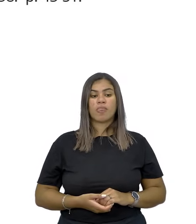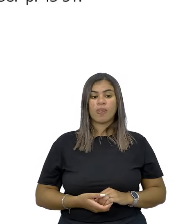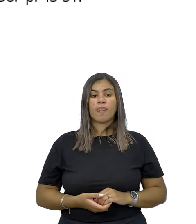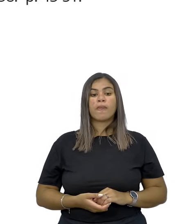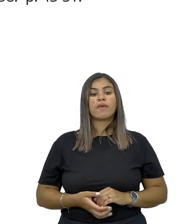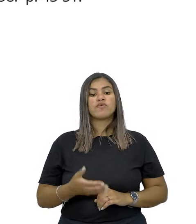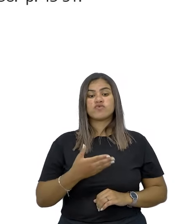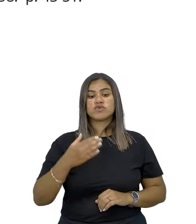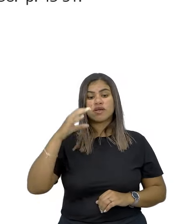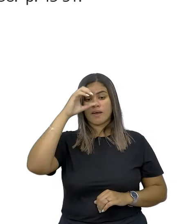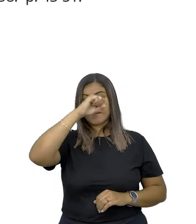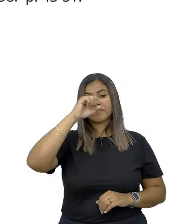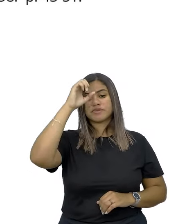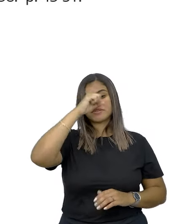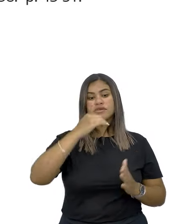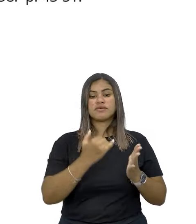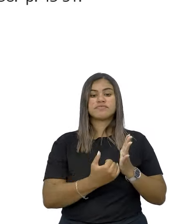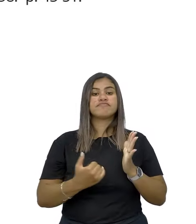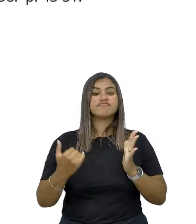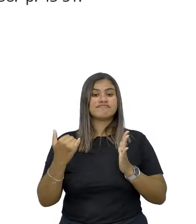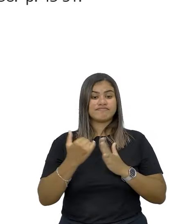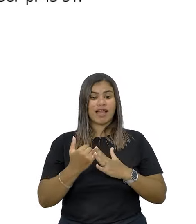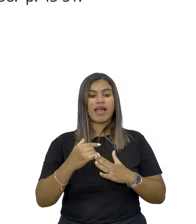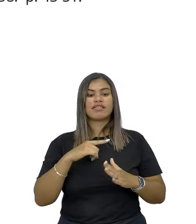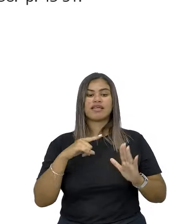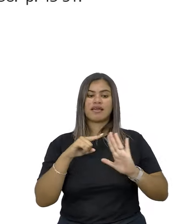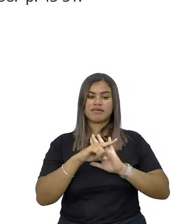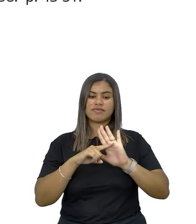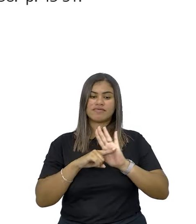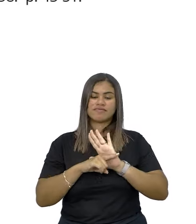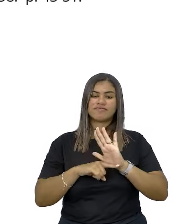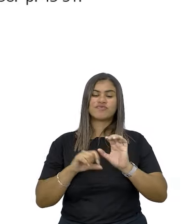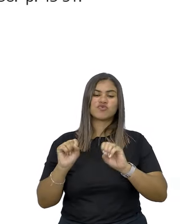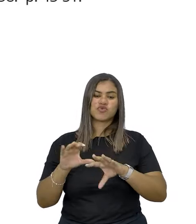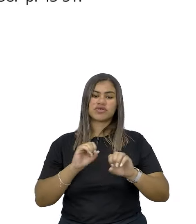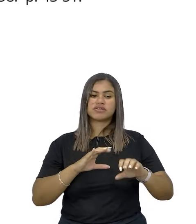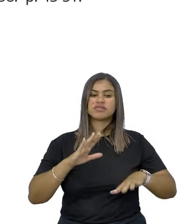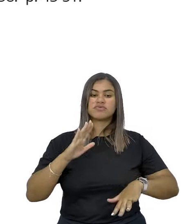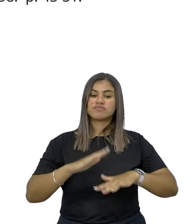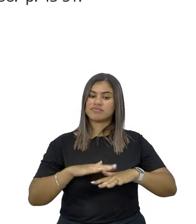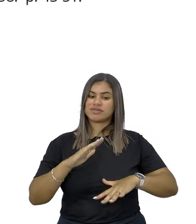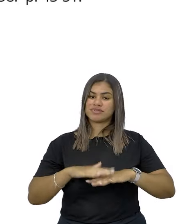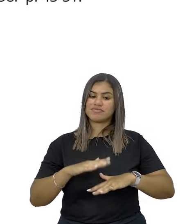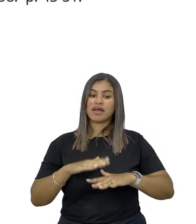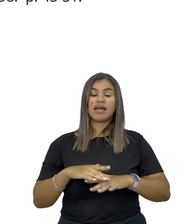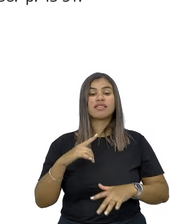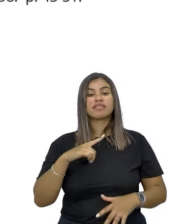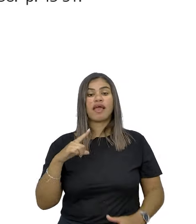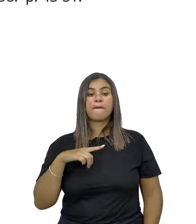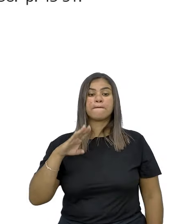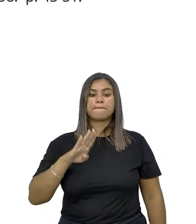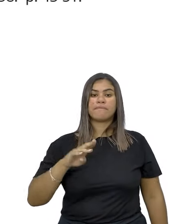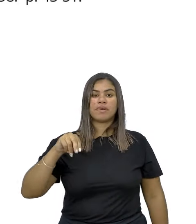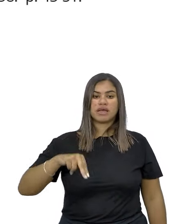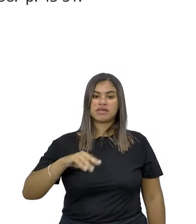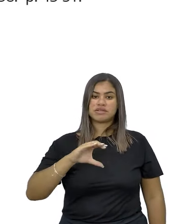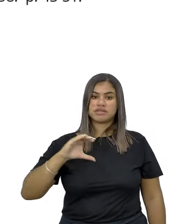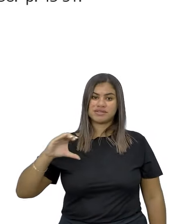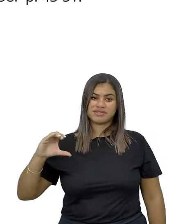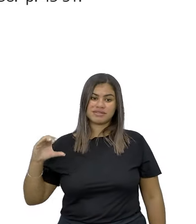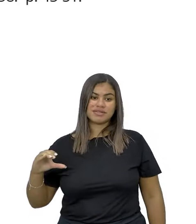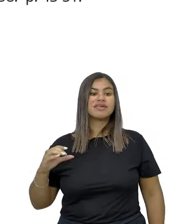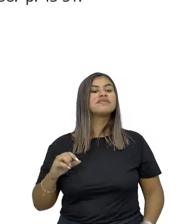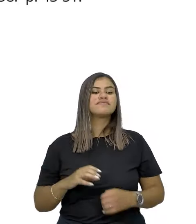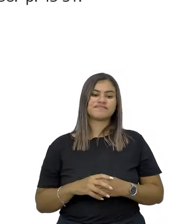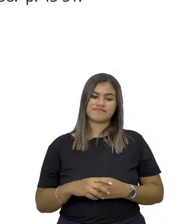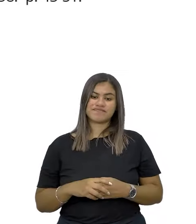pouquinho mais, deixo aí como leitura, né? Pesquisa em Educação Matemática, da Uno Chico, ela trabalha para nós, foi uma seleção do Bicudo aí, que